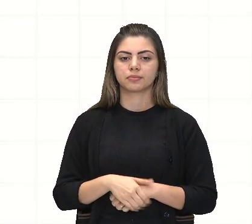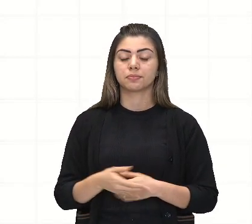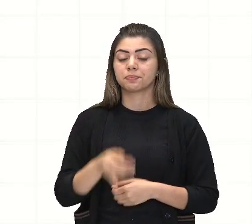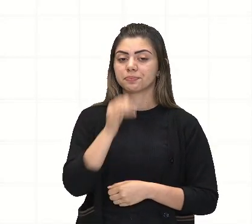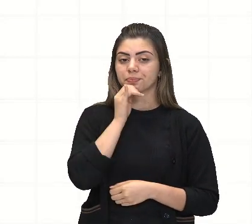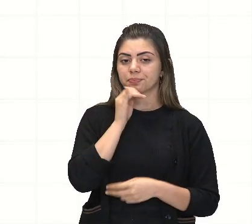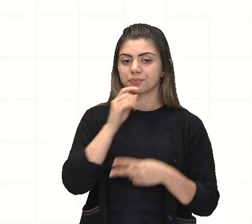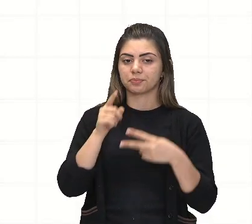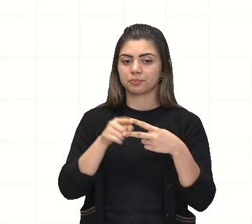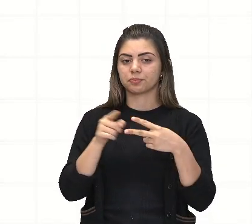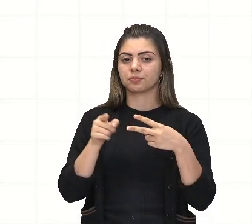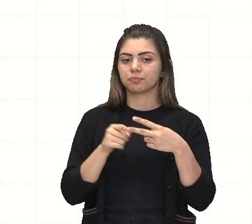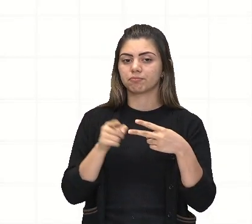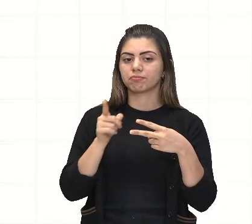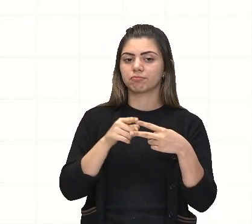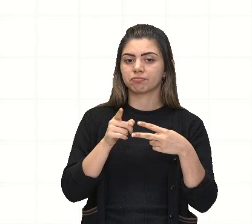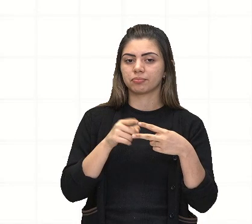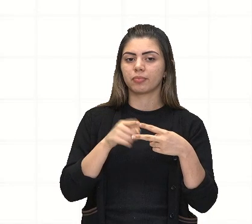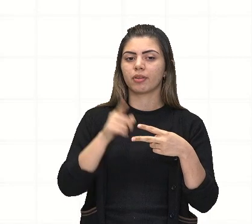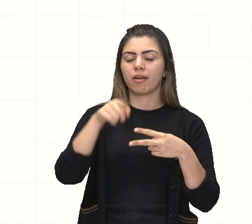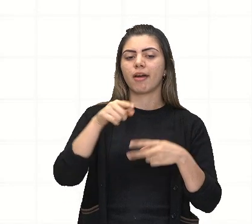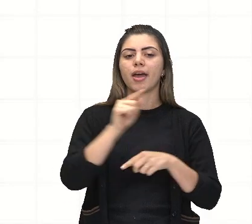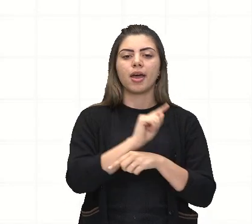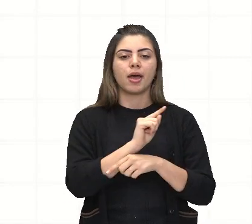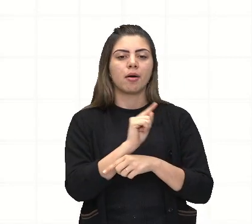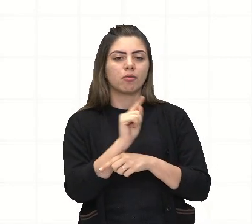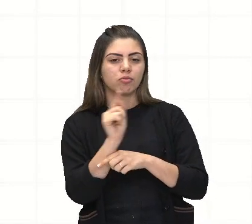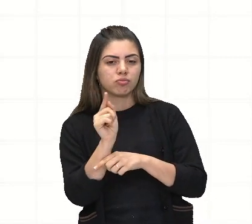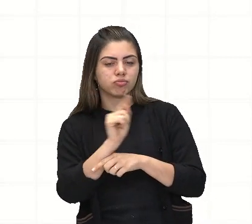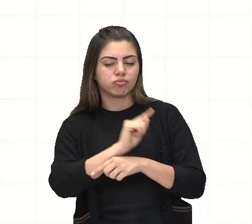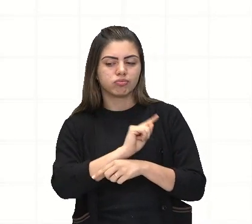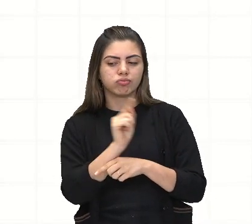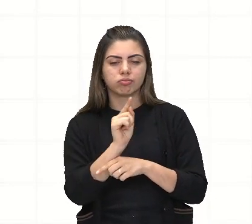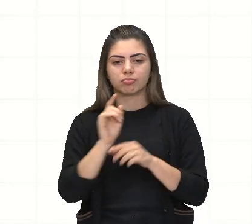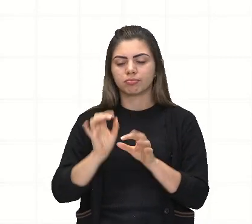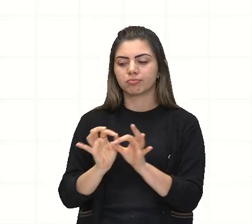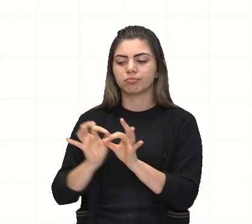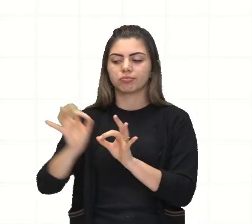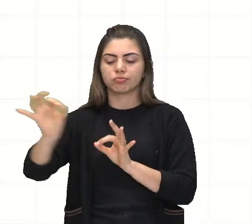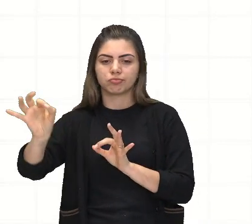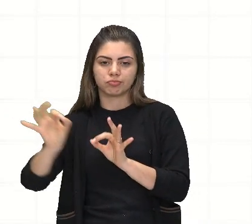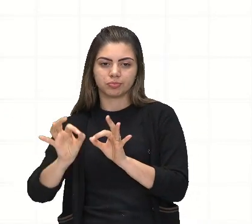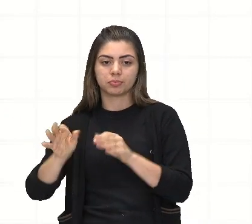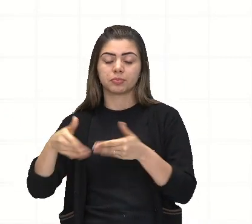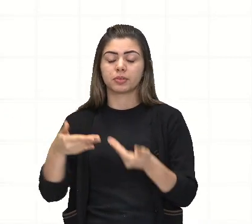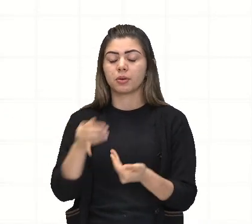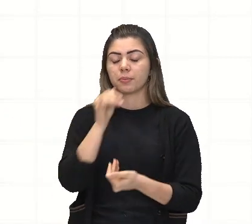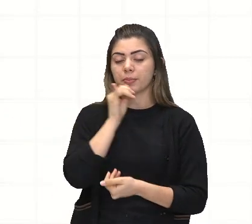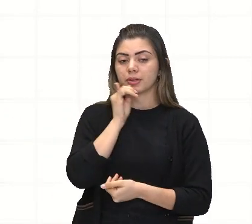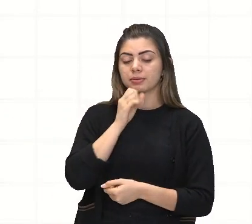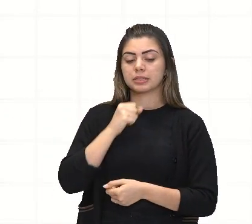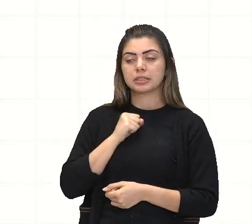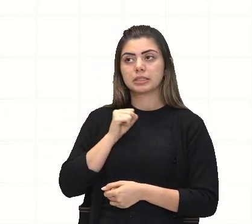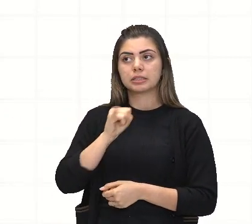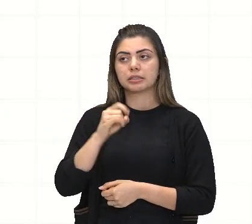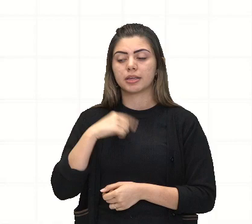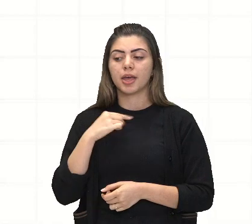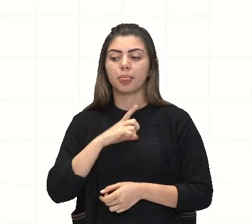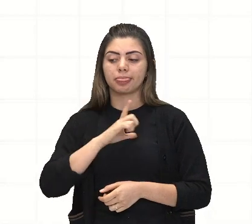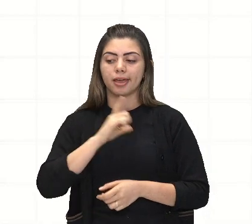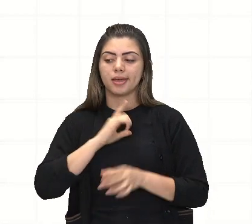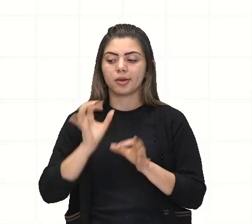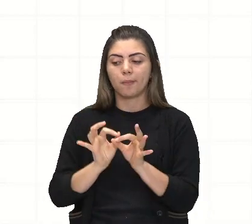velocidade e distância. O que nós podemos dizer? Olha, se eu estou a uma determinada distância, eu